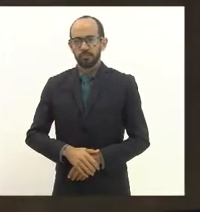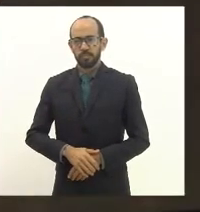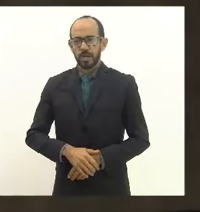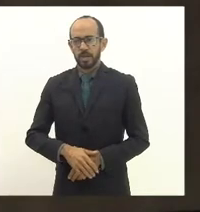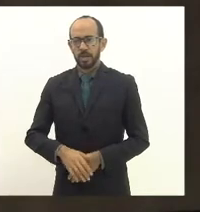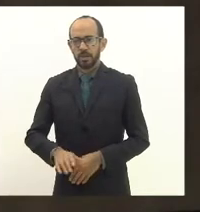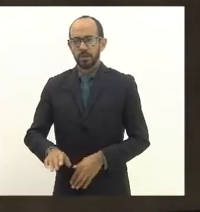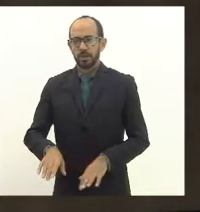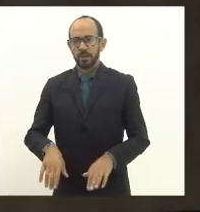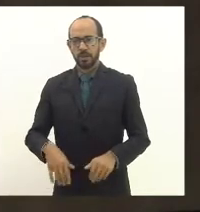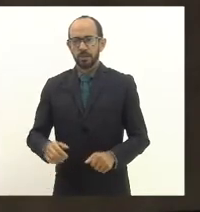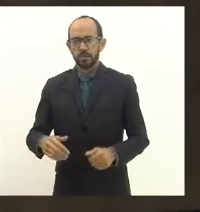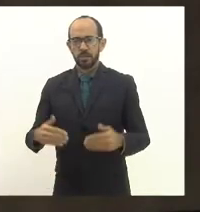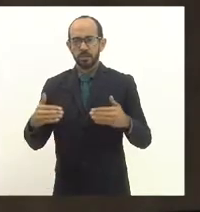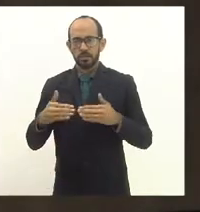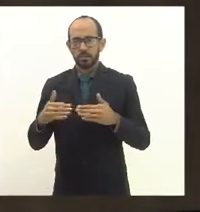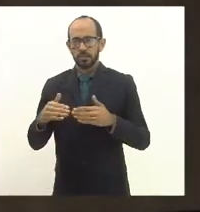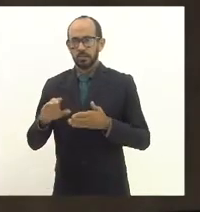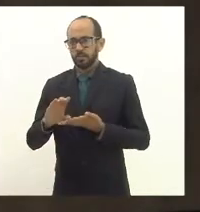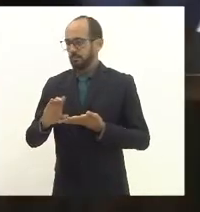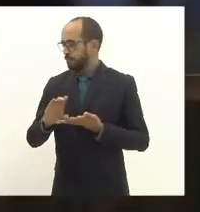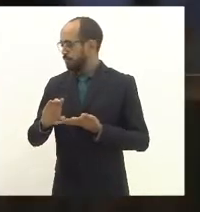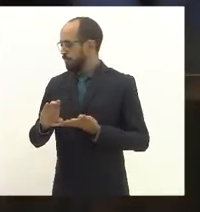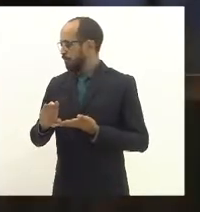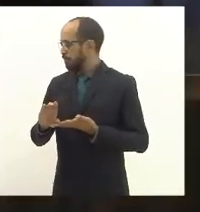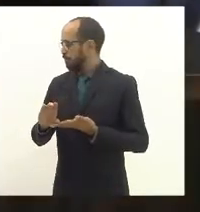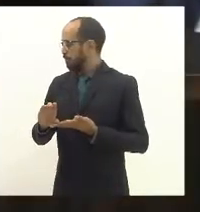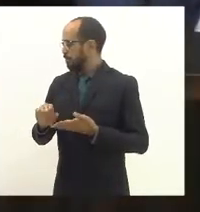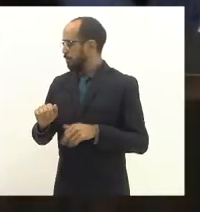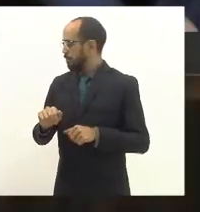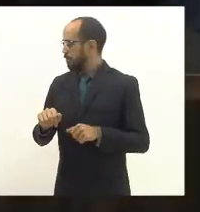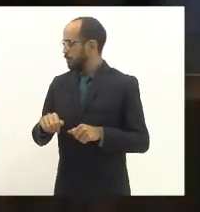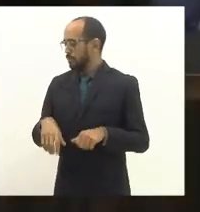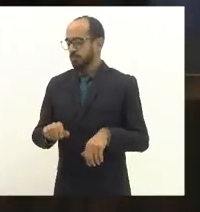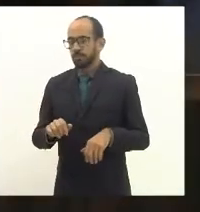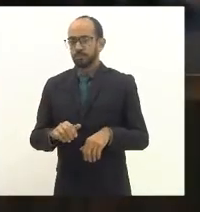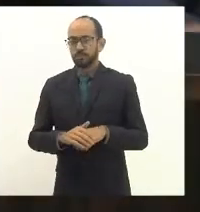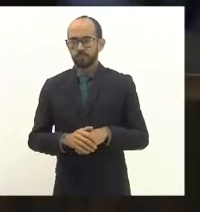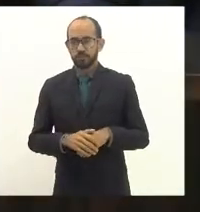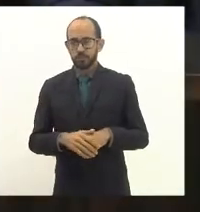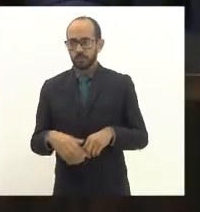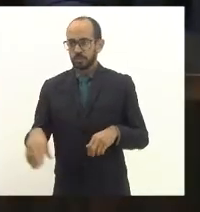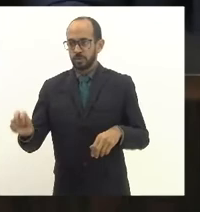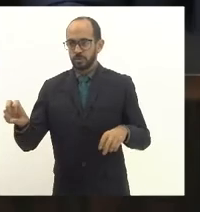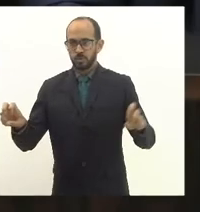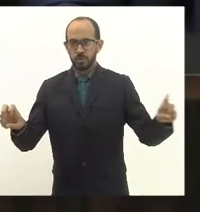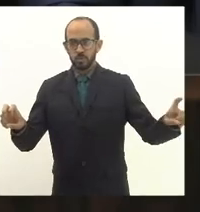Voto pela constitucionalidade, presidente. Sem emendas. 5-1.